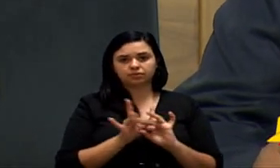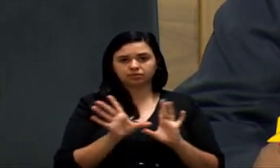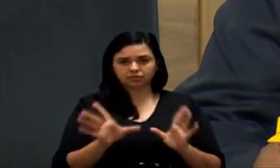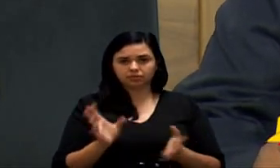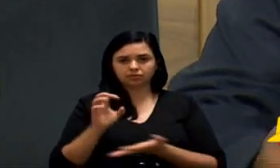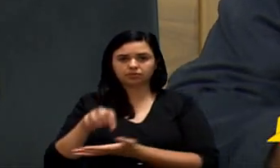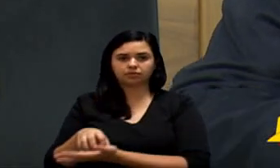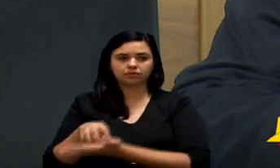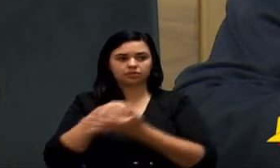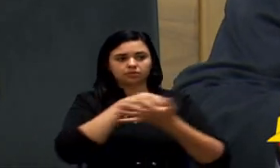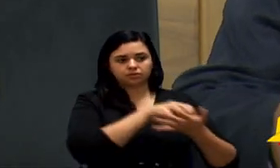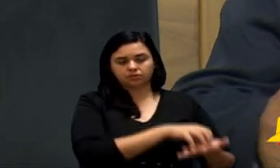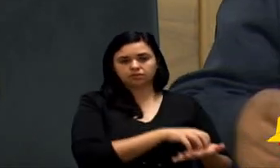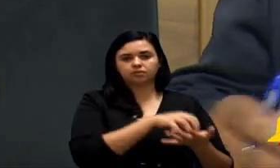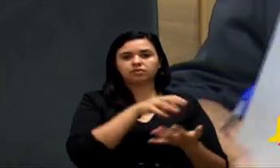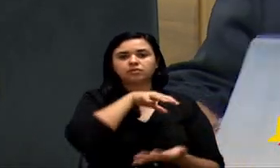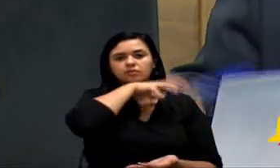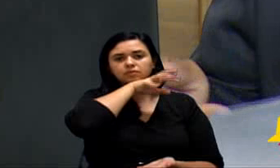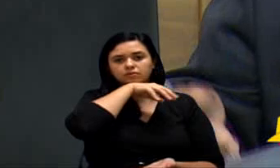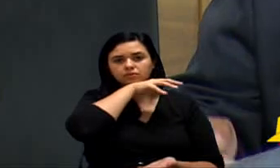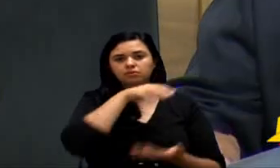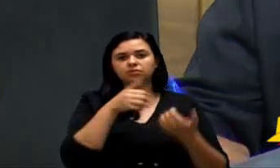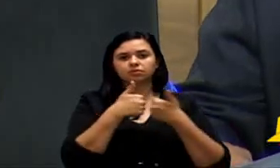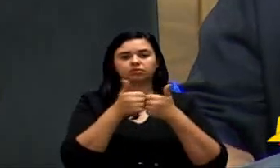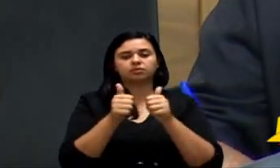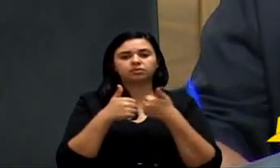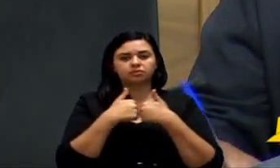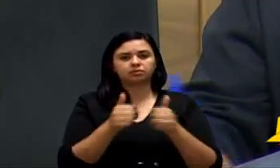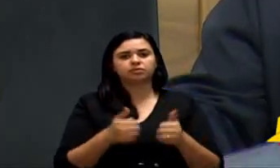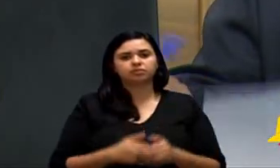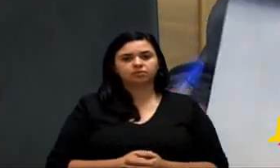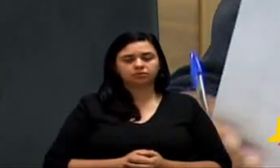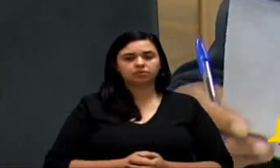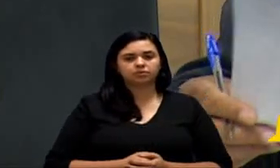animais domésticos nos serviços municipais. Eu coloco